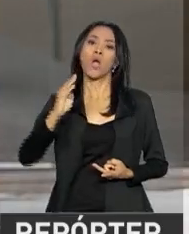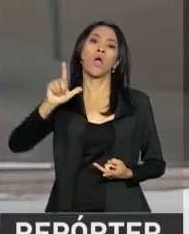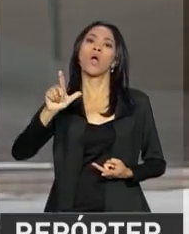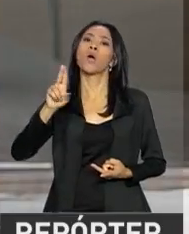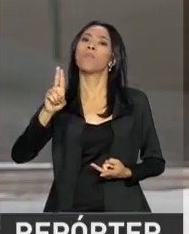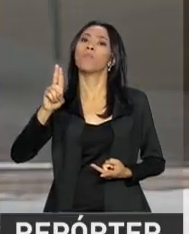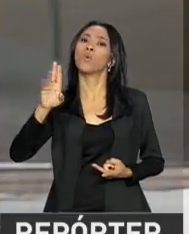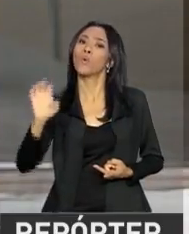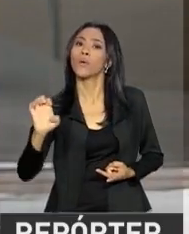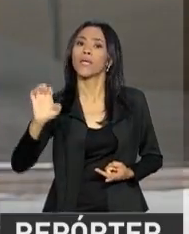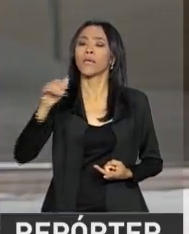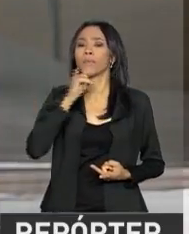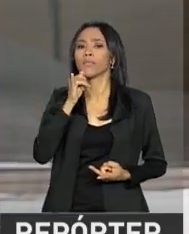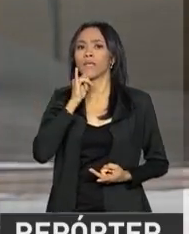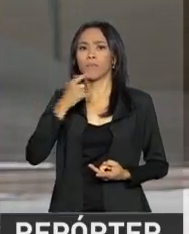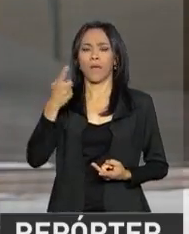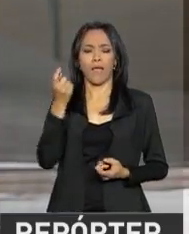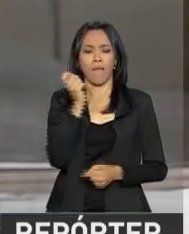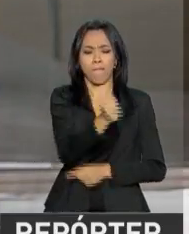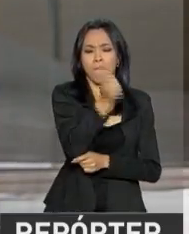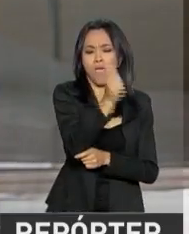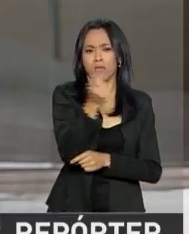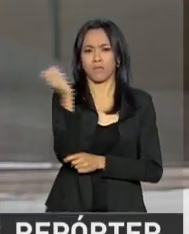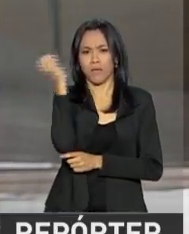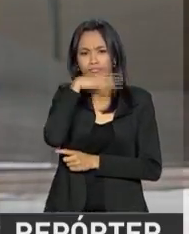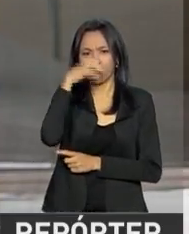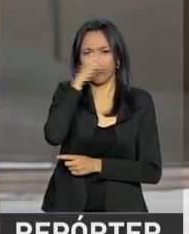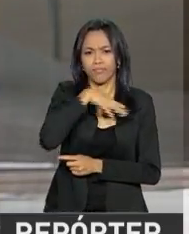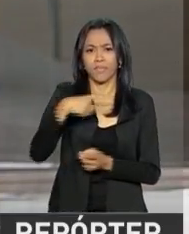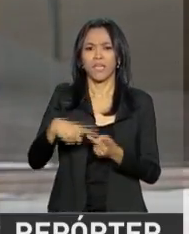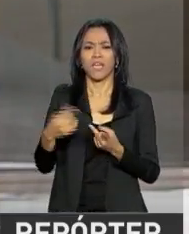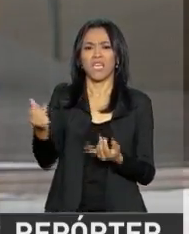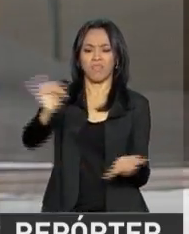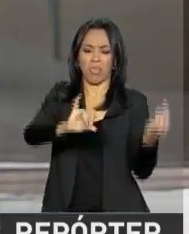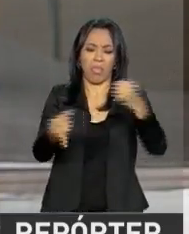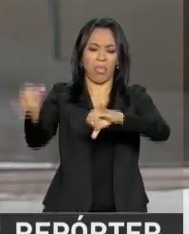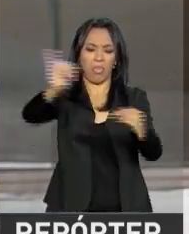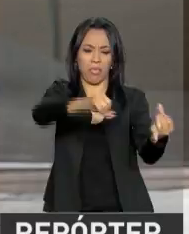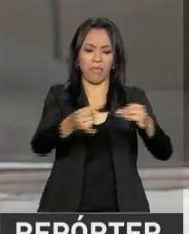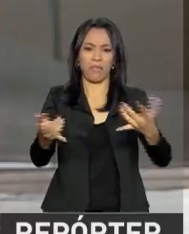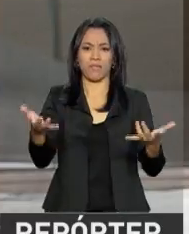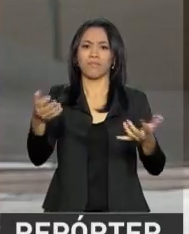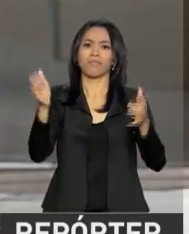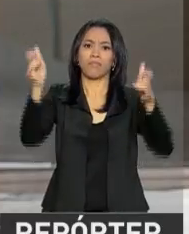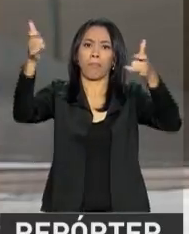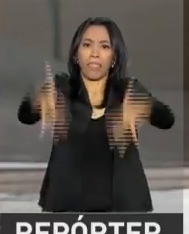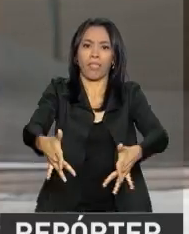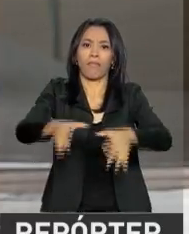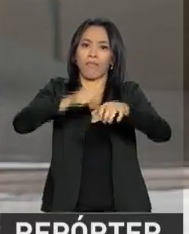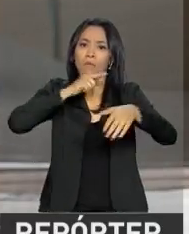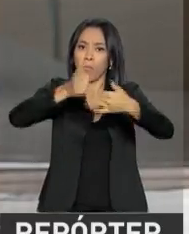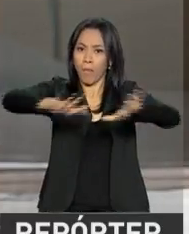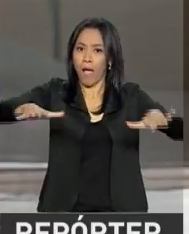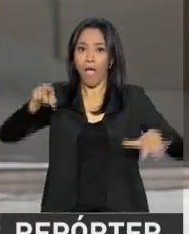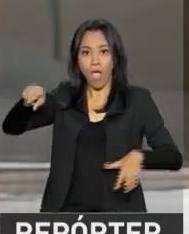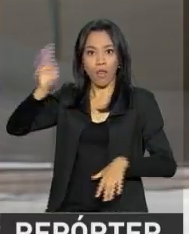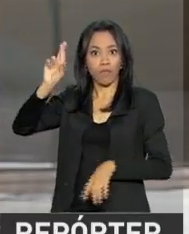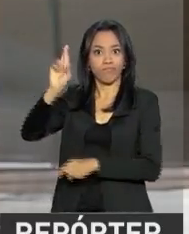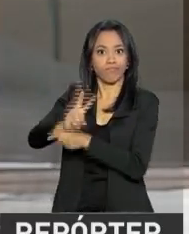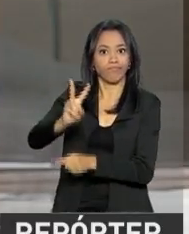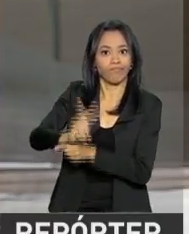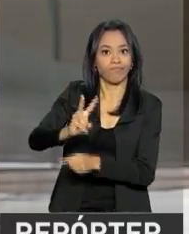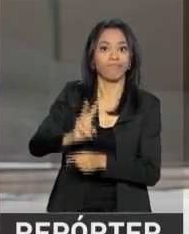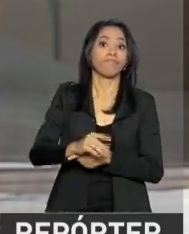como a pesca predatória e os resíduos tóxicos segundo o ministro do meio ambiente sarney filho a transformação